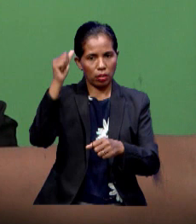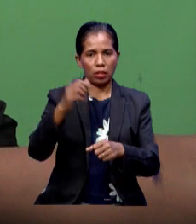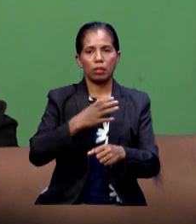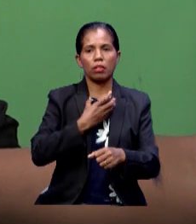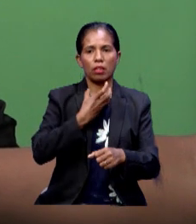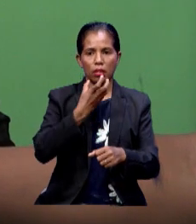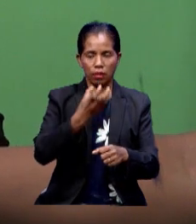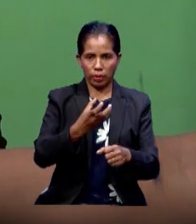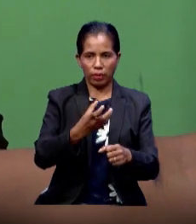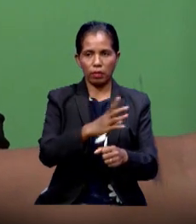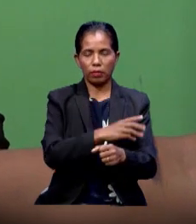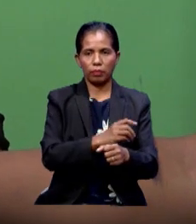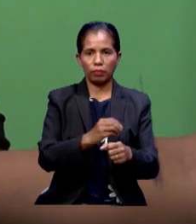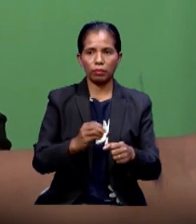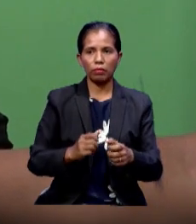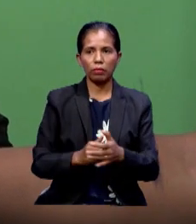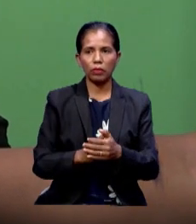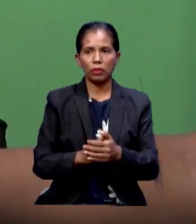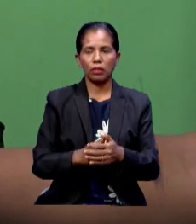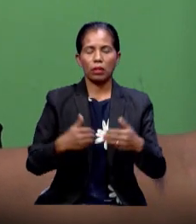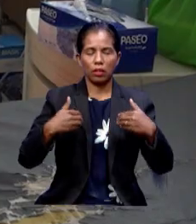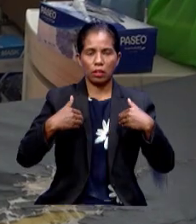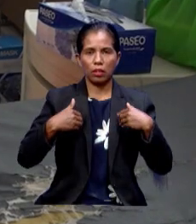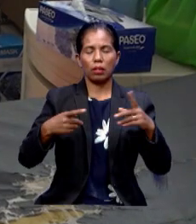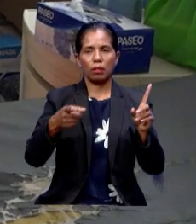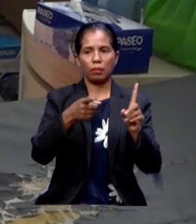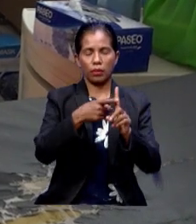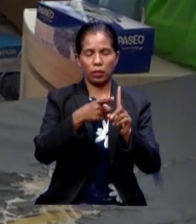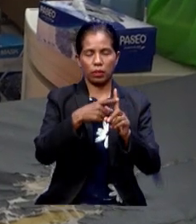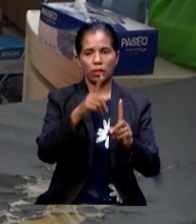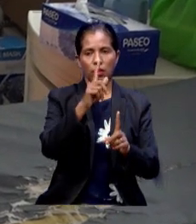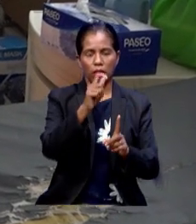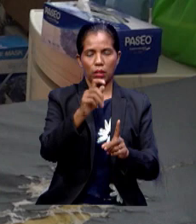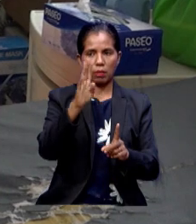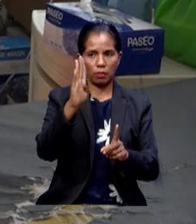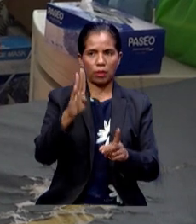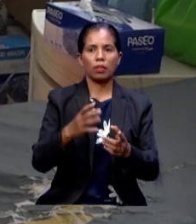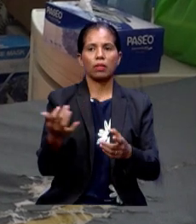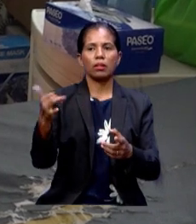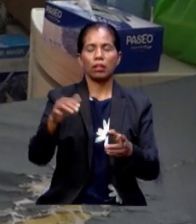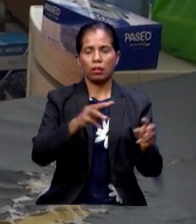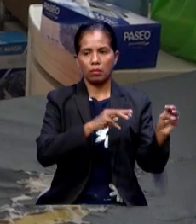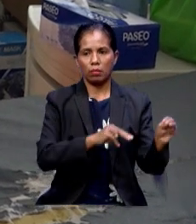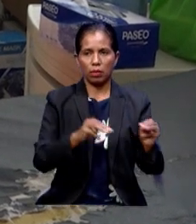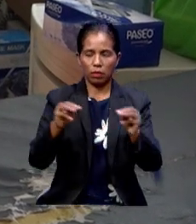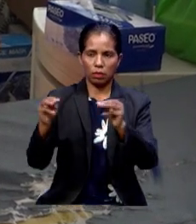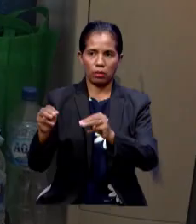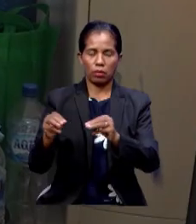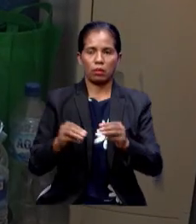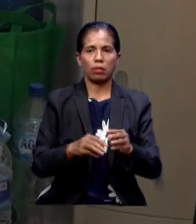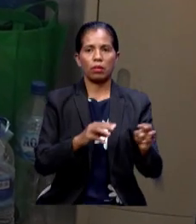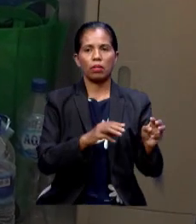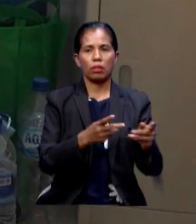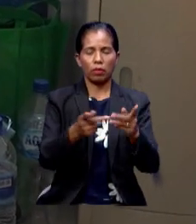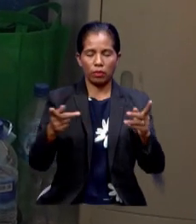tasak, o né, ia positivo ba TB nia, deve ser muda te ba ia isolamente. Isolamente